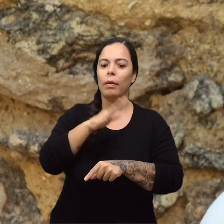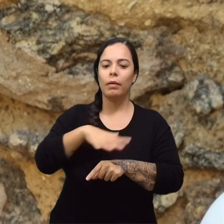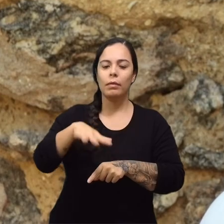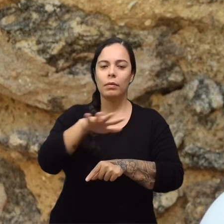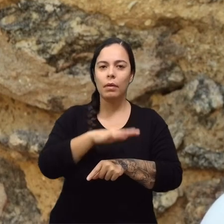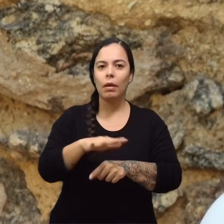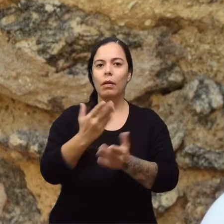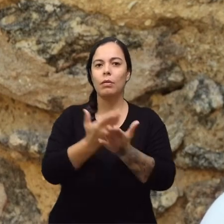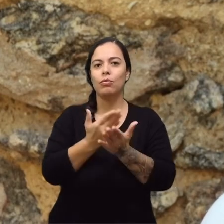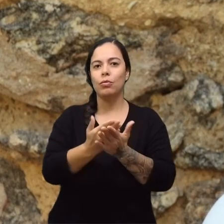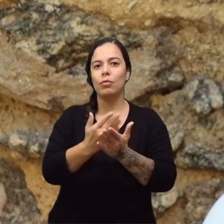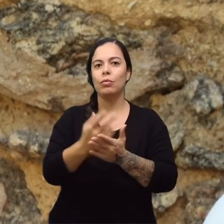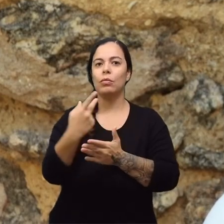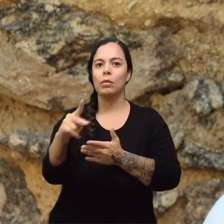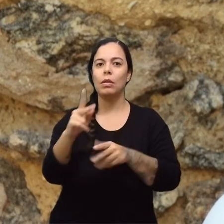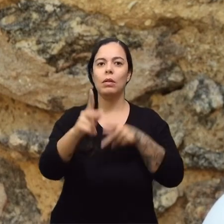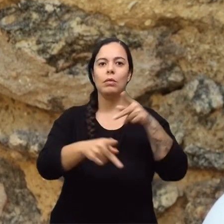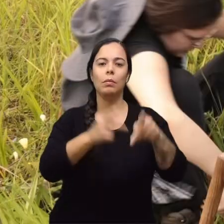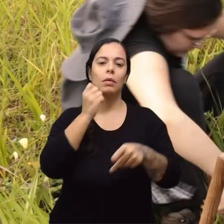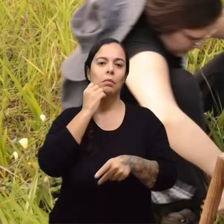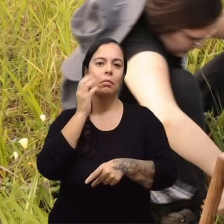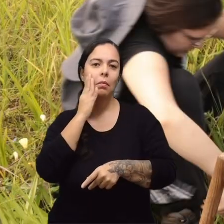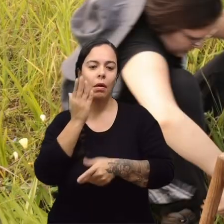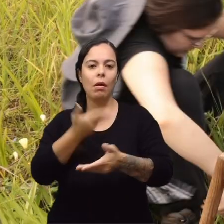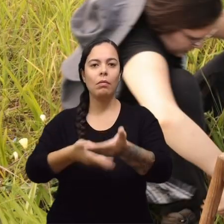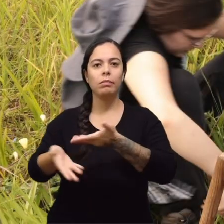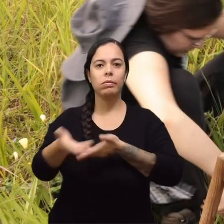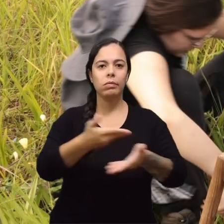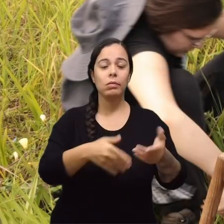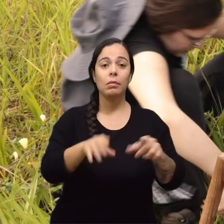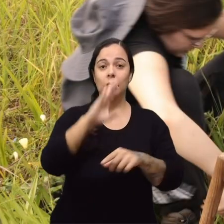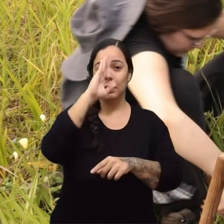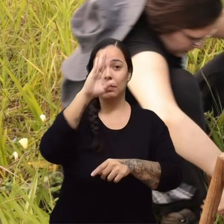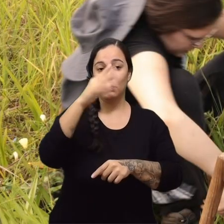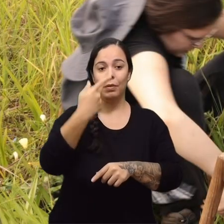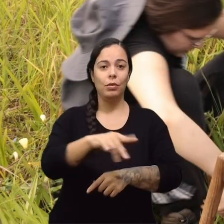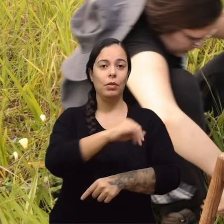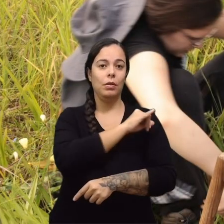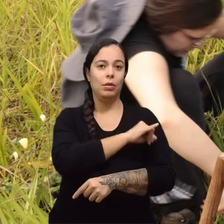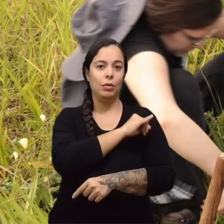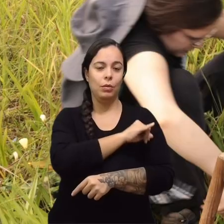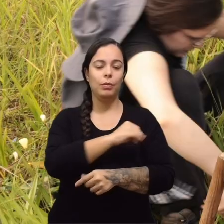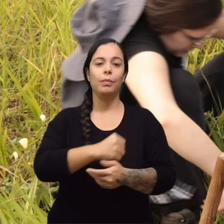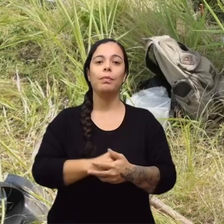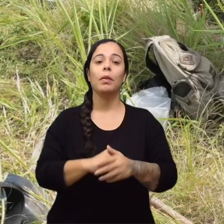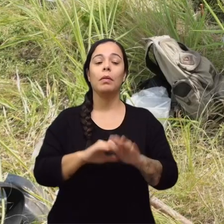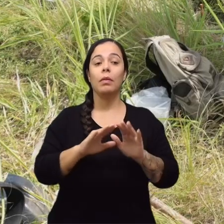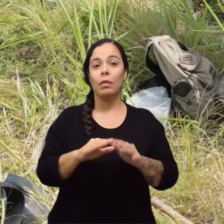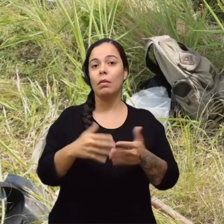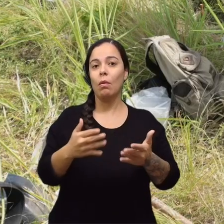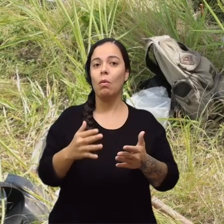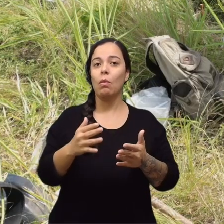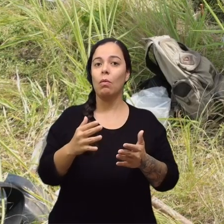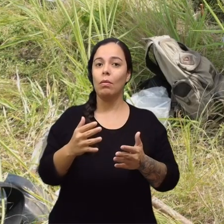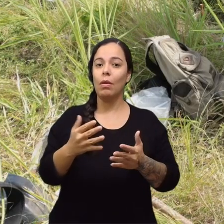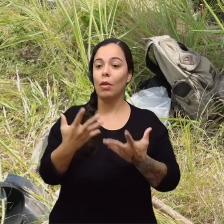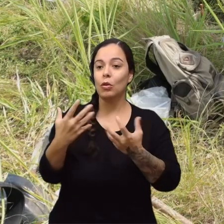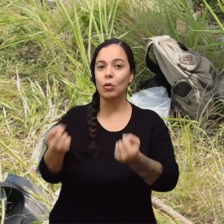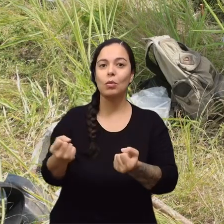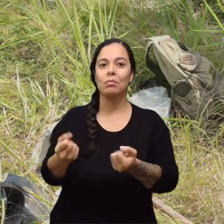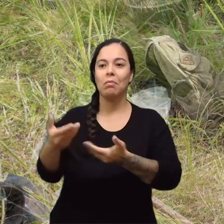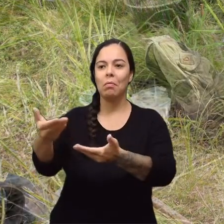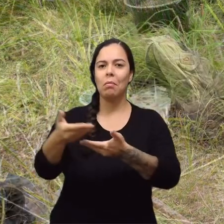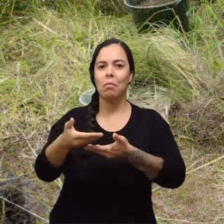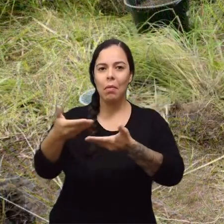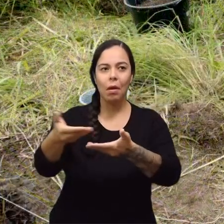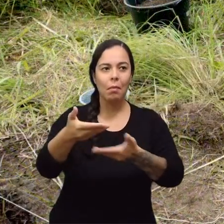conhecimento de atuarem nessa área de populações sambaqueiras, sambaquianas, principalmente aqui no Rio de Janeiro. E, felizmente,